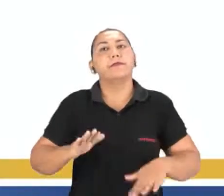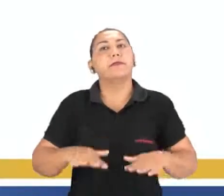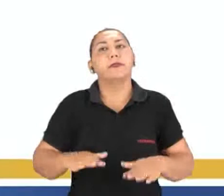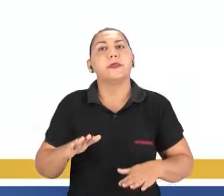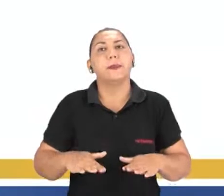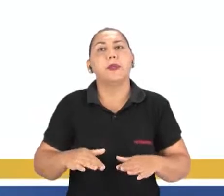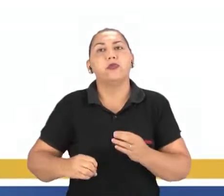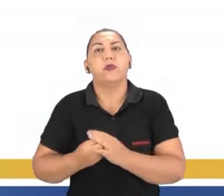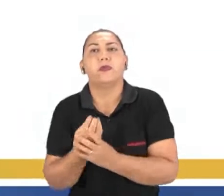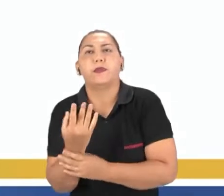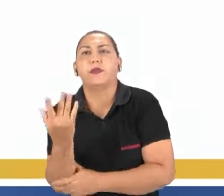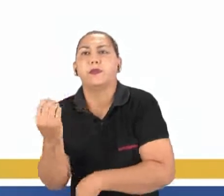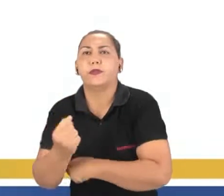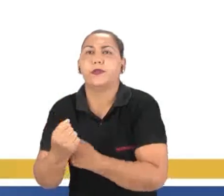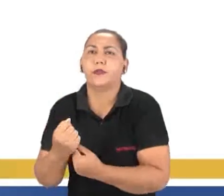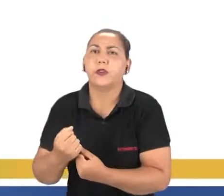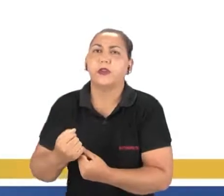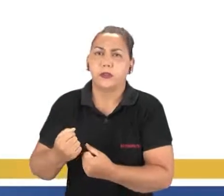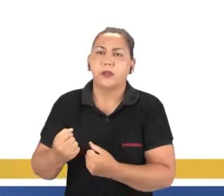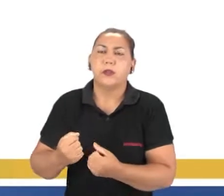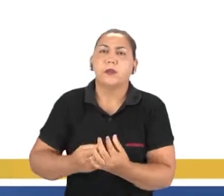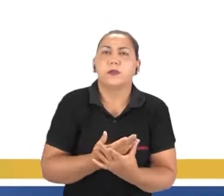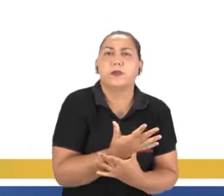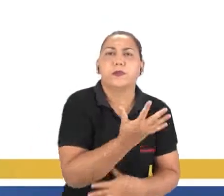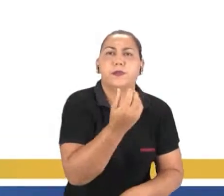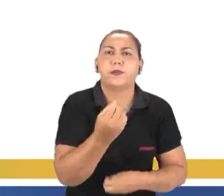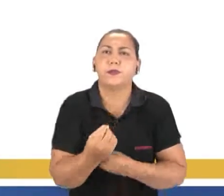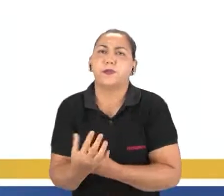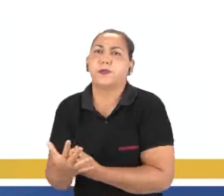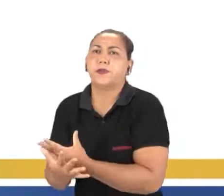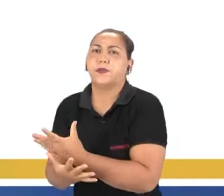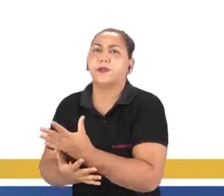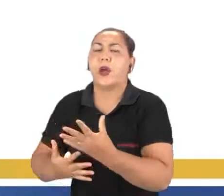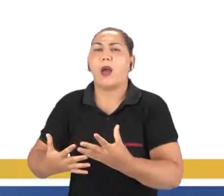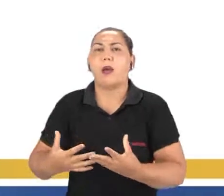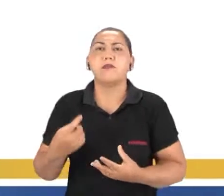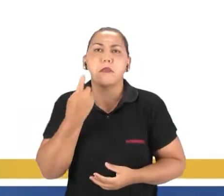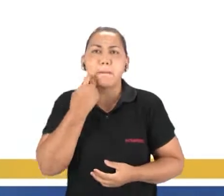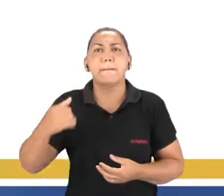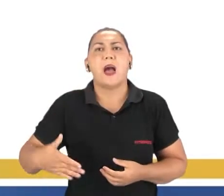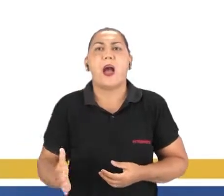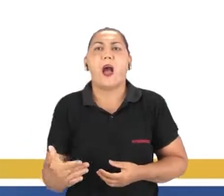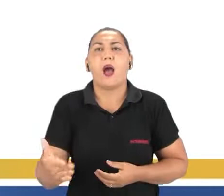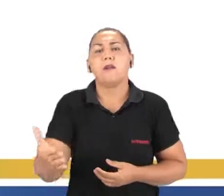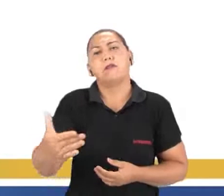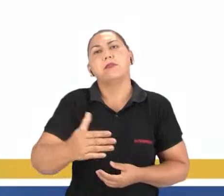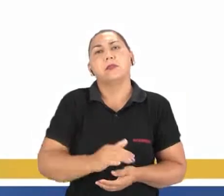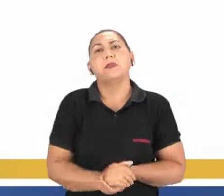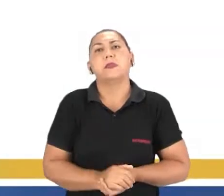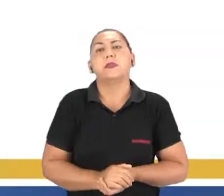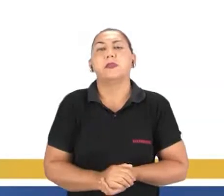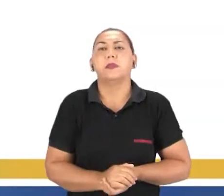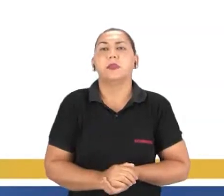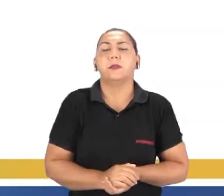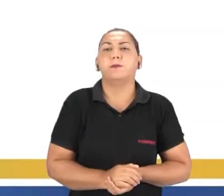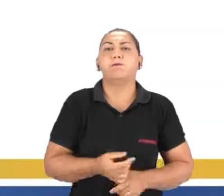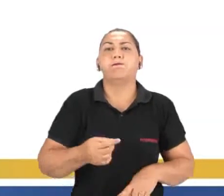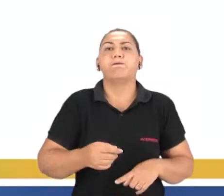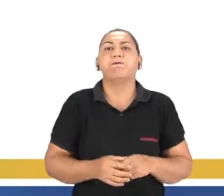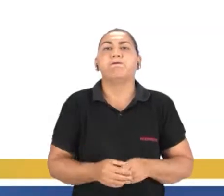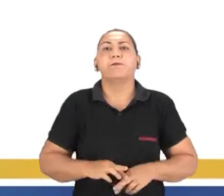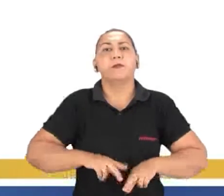das plantas e da quantidade das espécies de peixes e animais que existam em cada